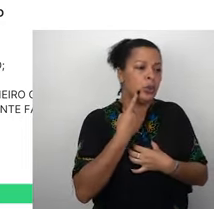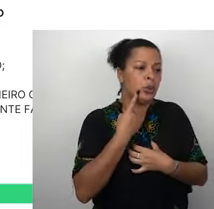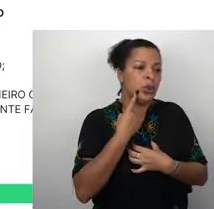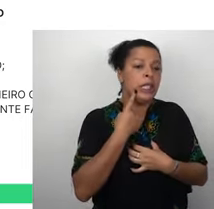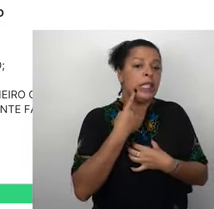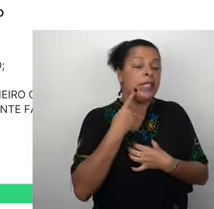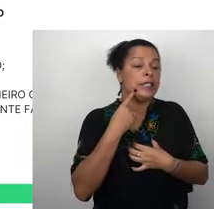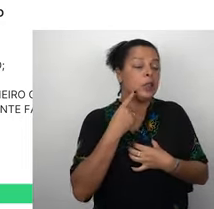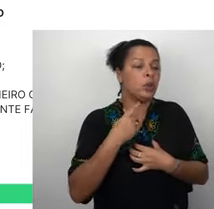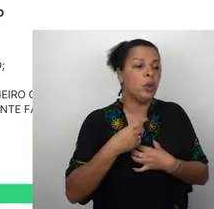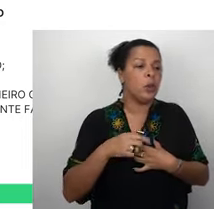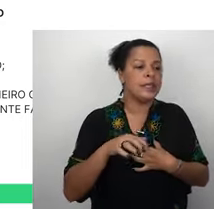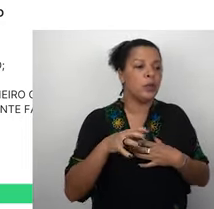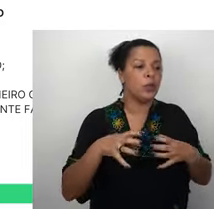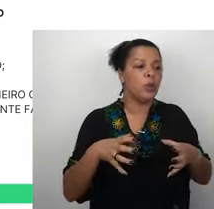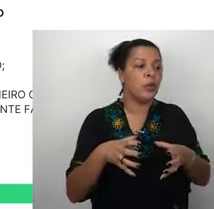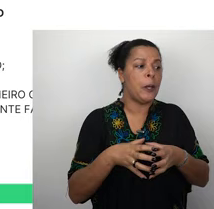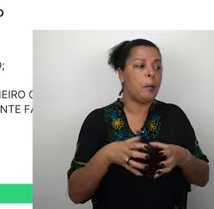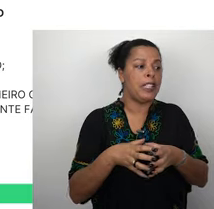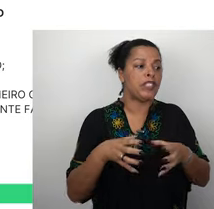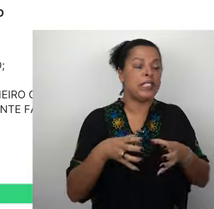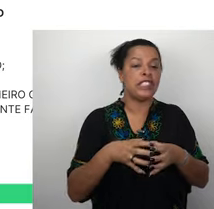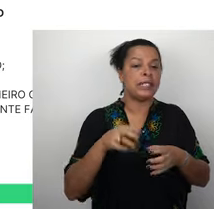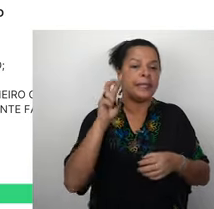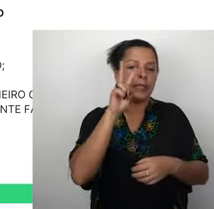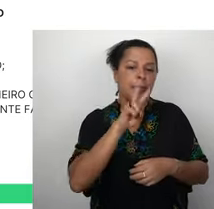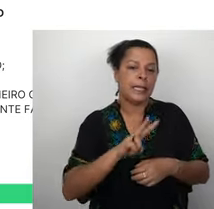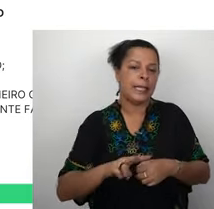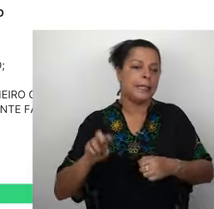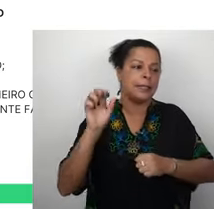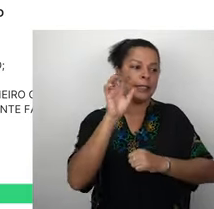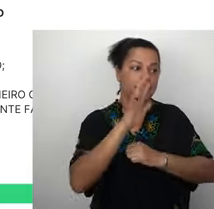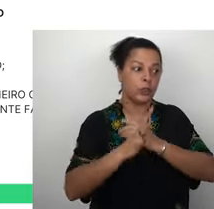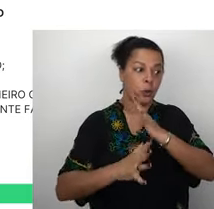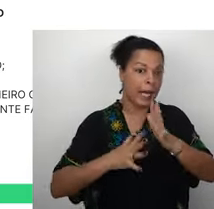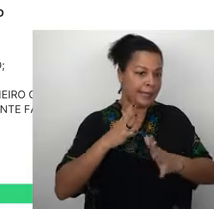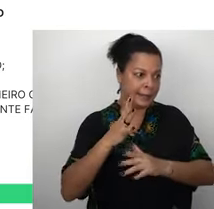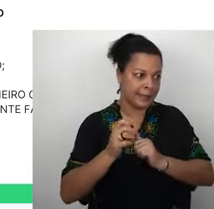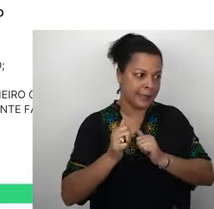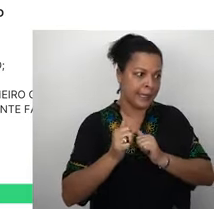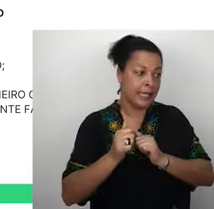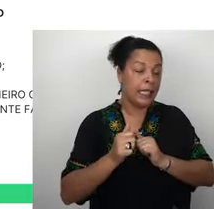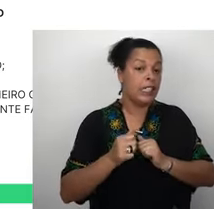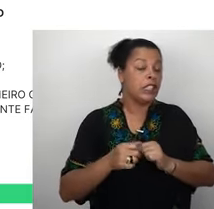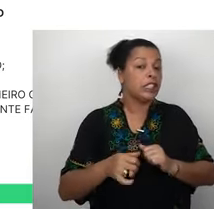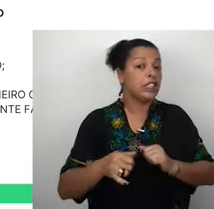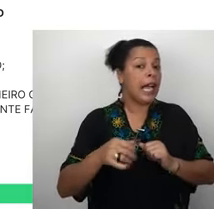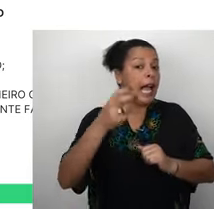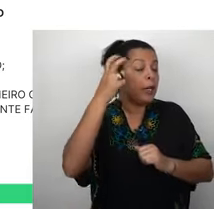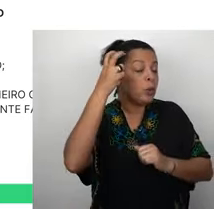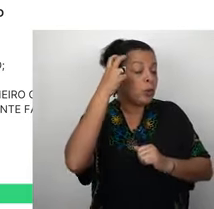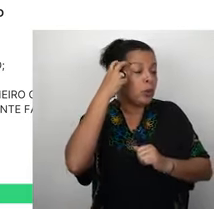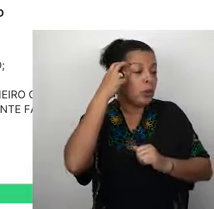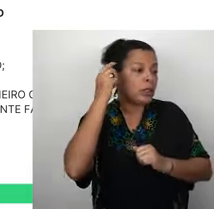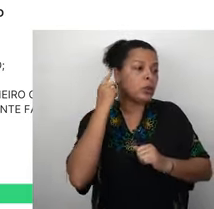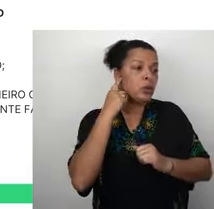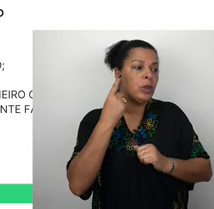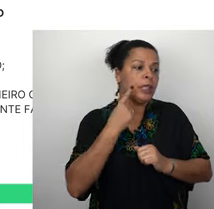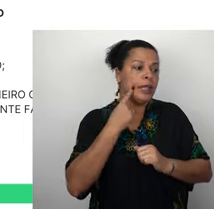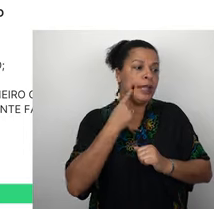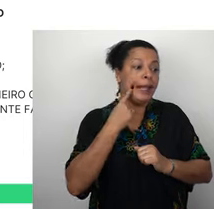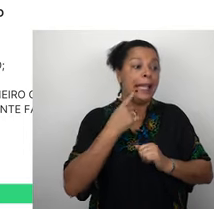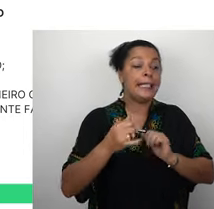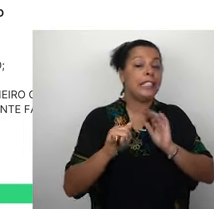como surdo e situa-se culturalmente dentro das experiências visuais. Já a